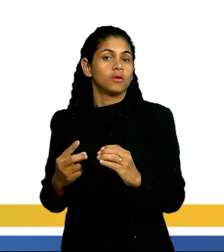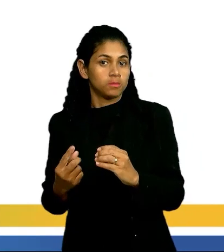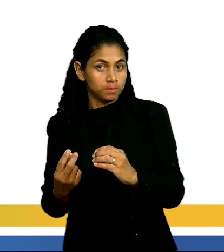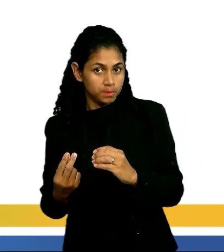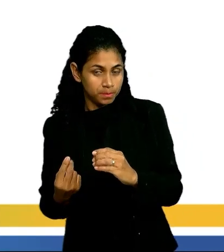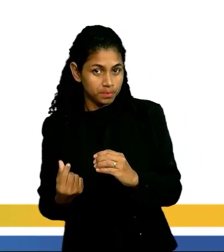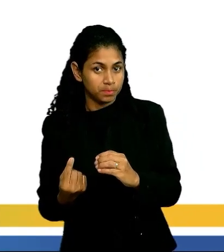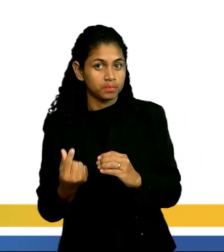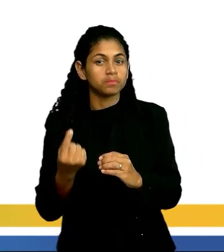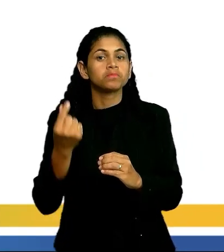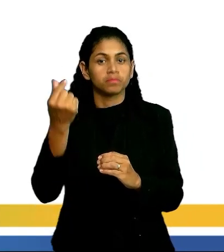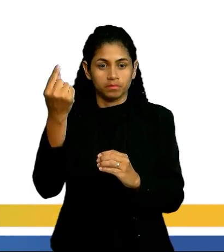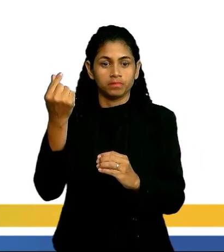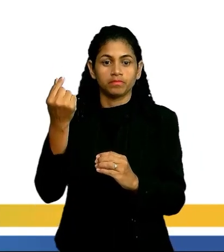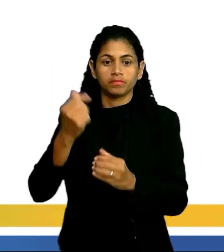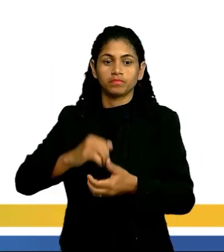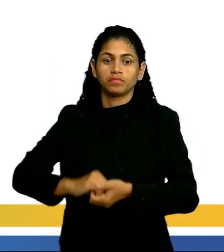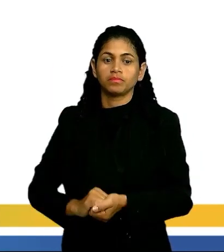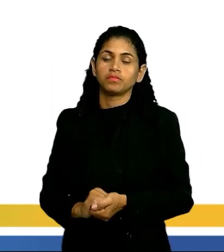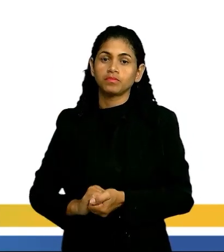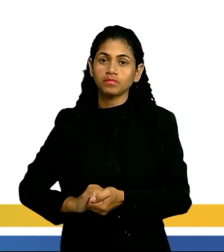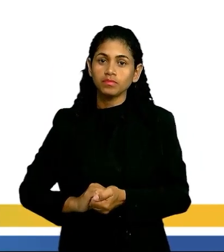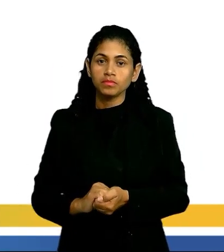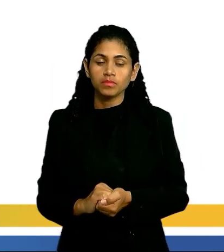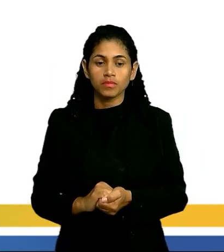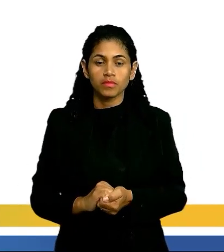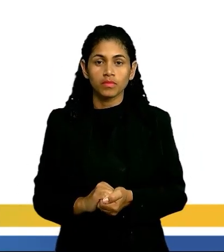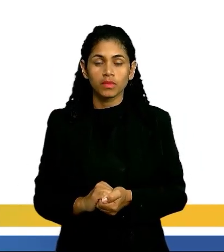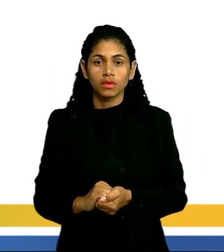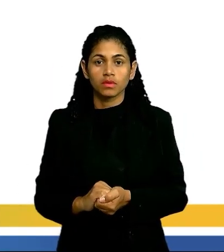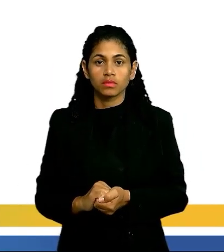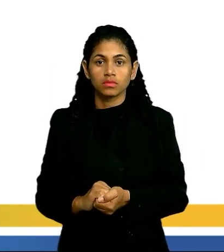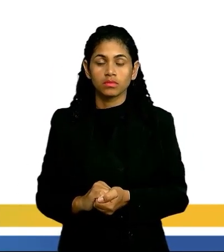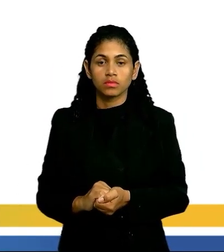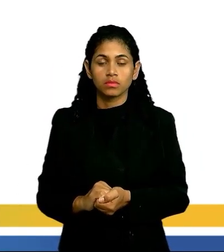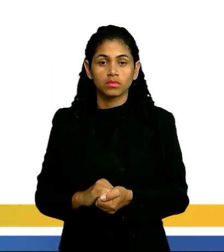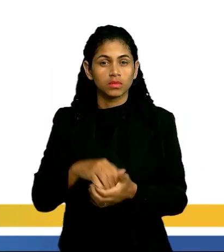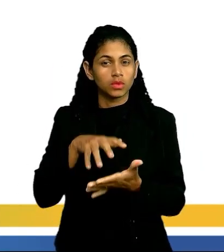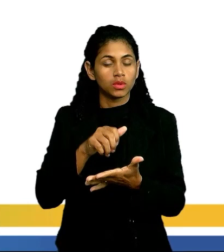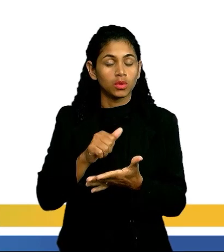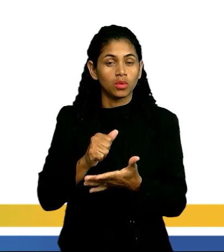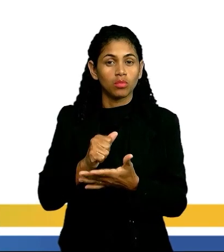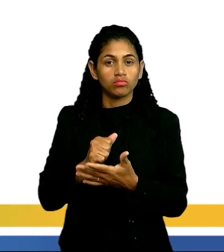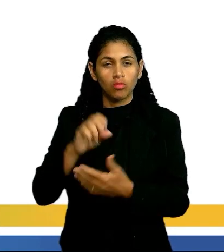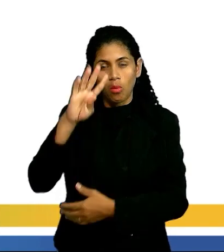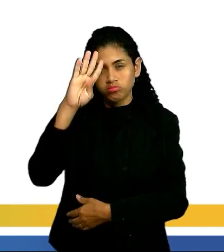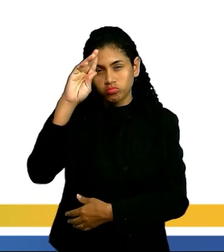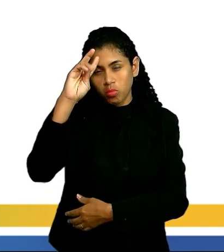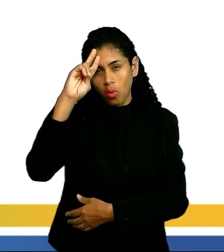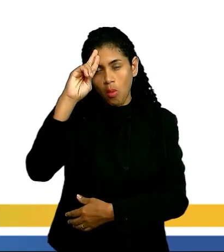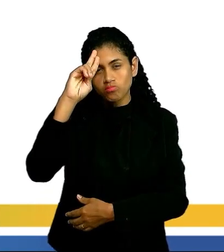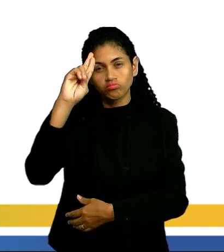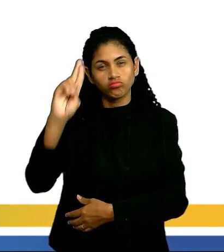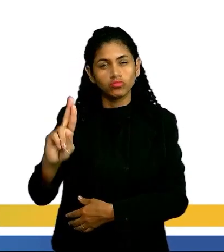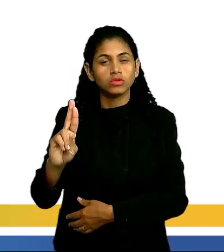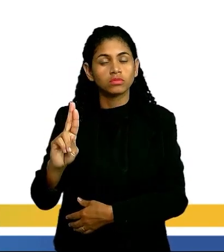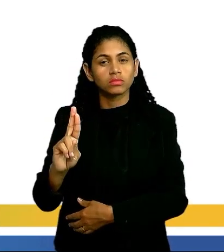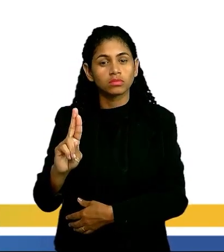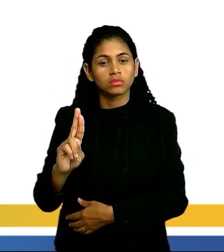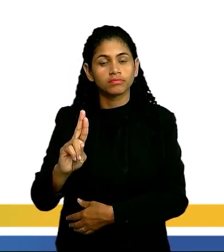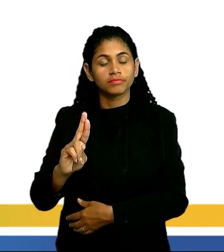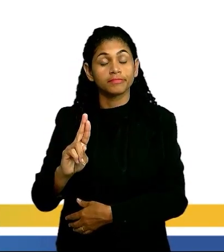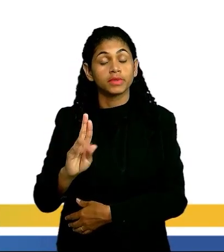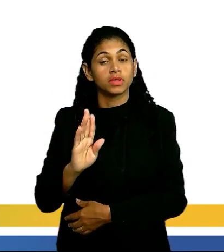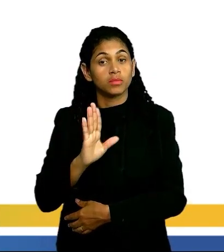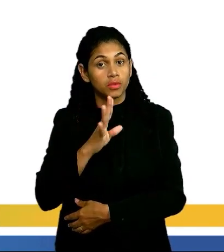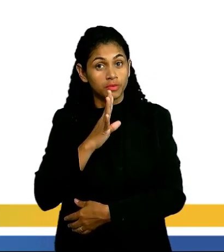racialmente considerado superior, digamos assim, né, supremacista, com um ícone, né, com um líder que nós vamos conhecer logo a seguir.